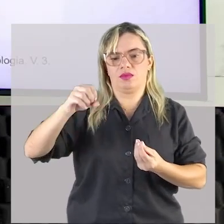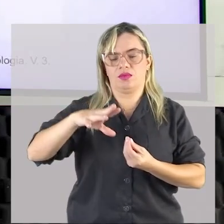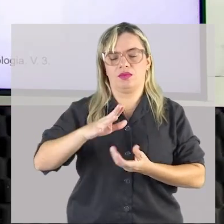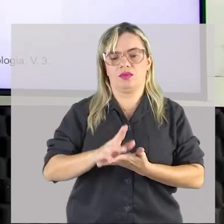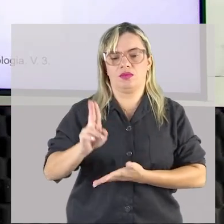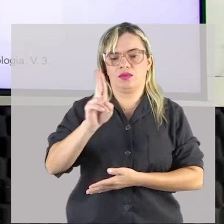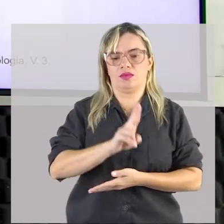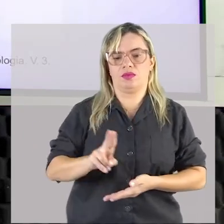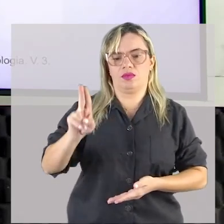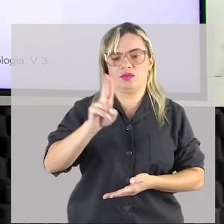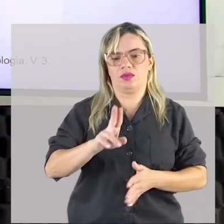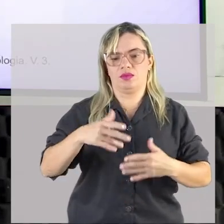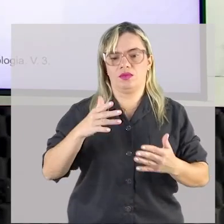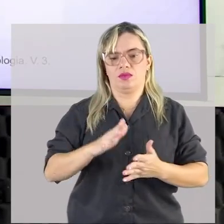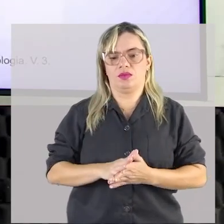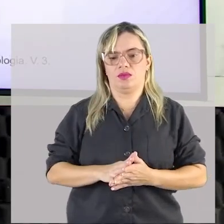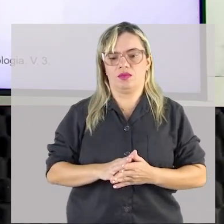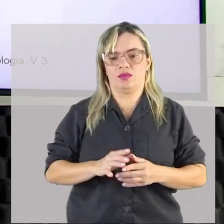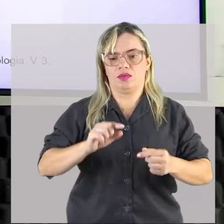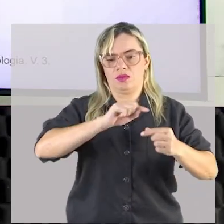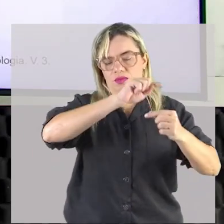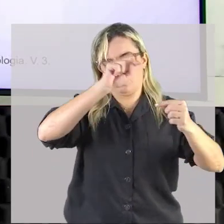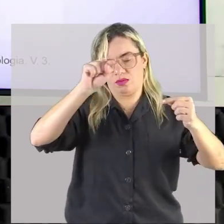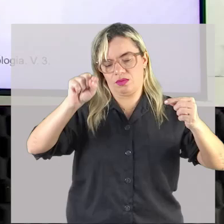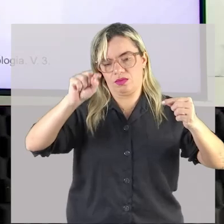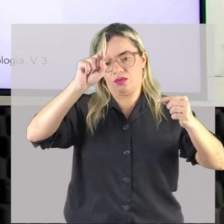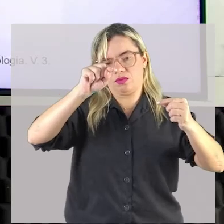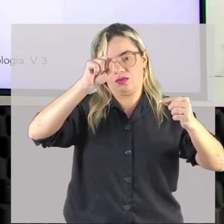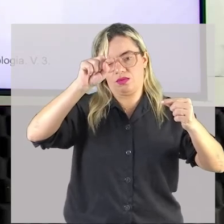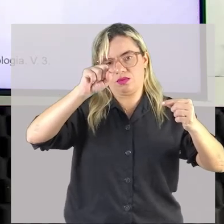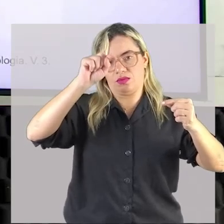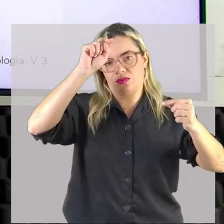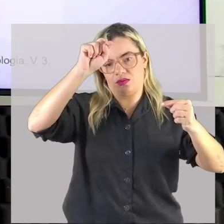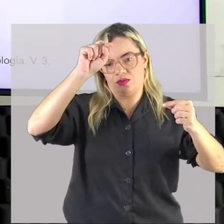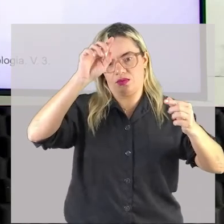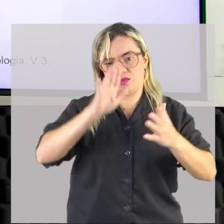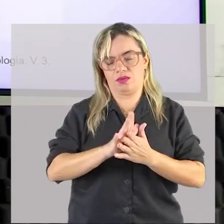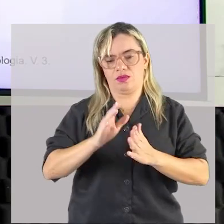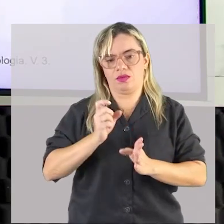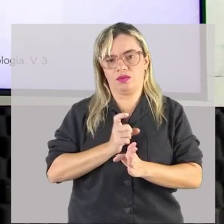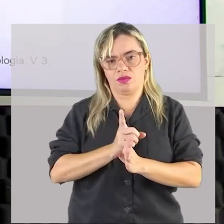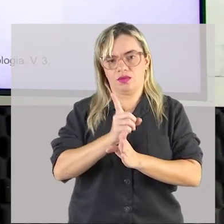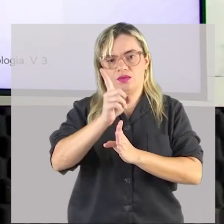a gente pode ver ali a setinha indicando, certo?